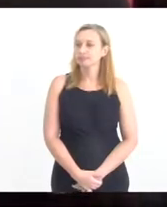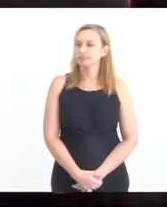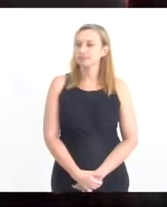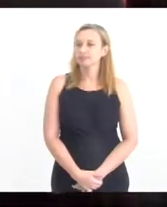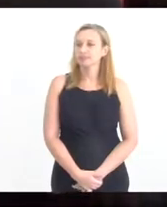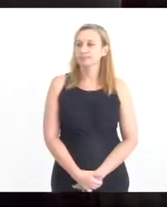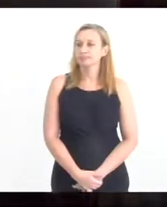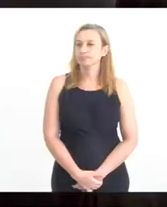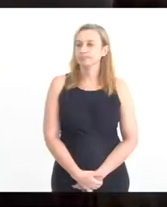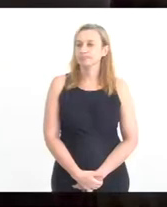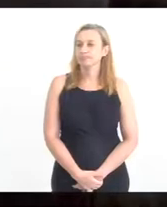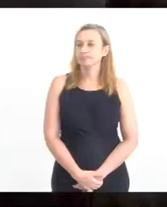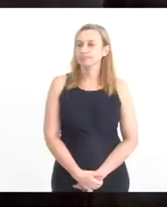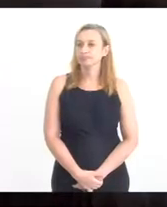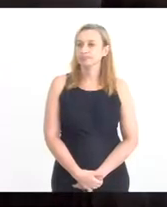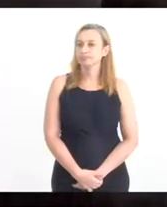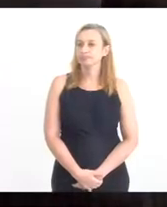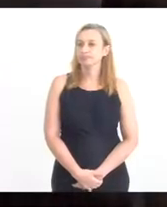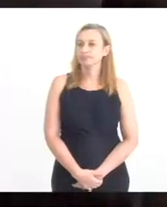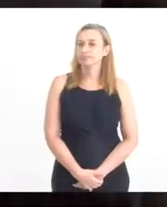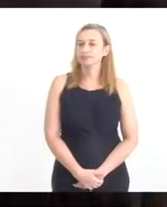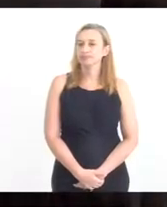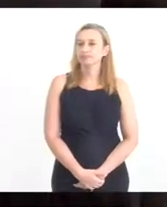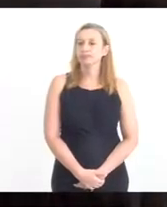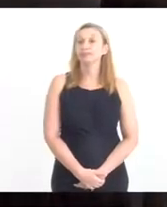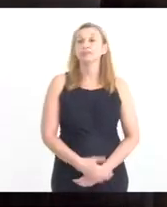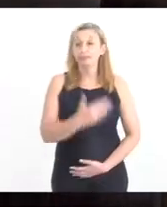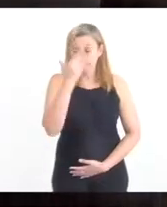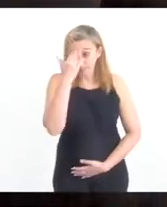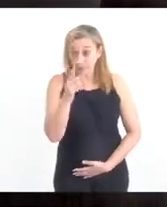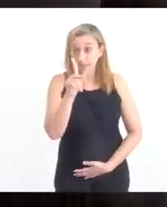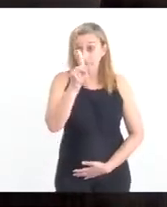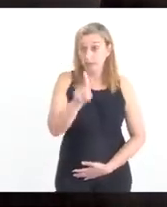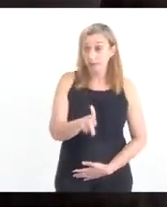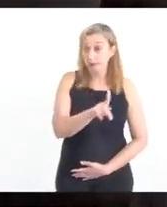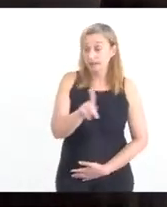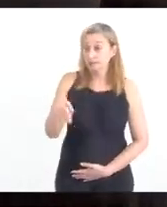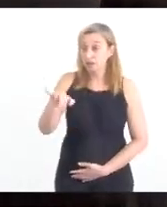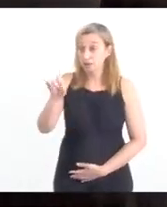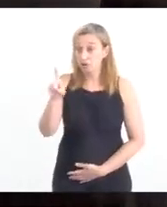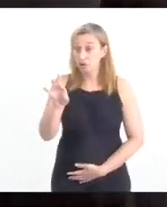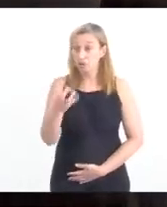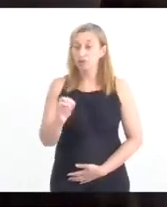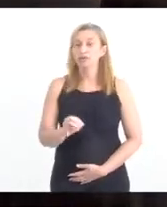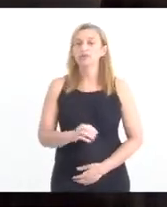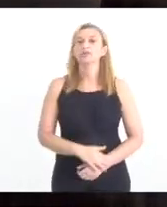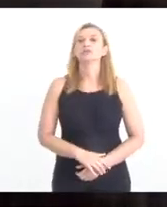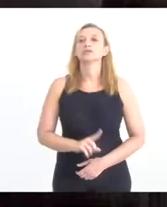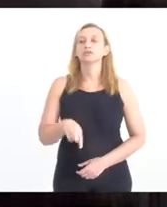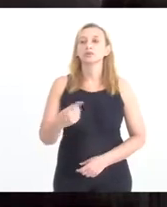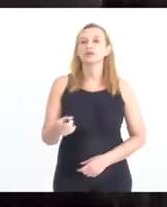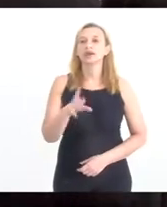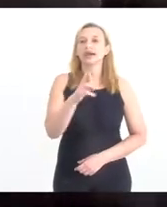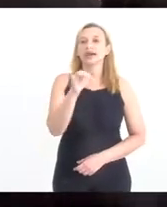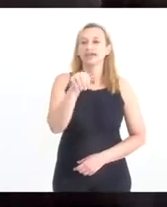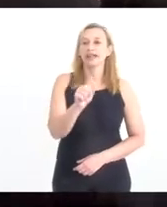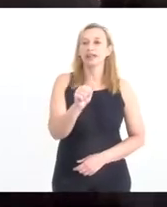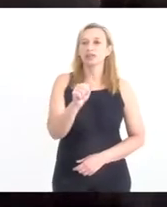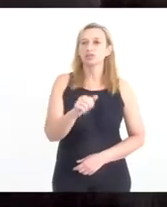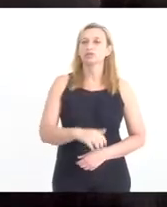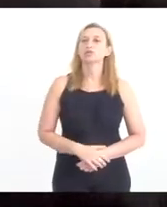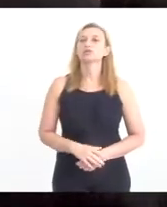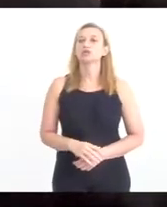E aí o empregado para redoro próximo homenageado o Renato Machado Ferreira